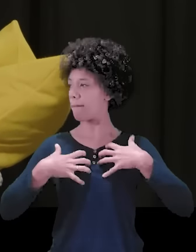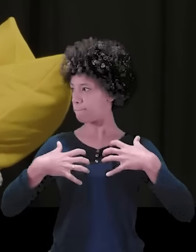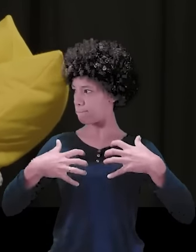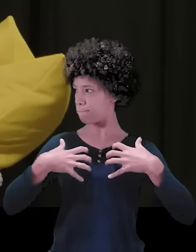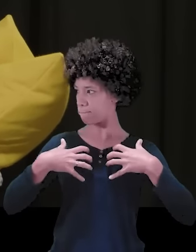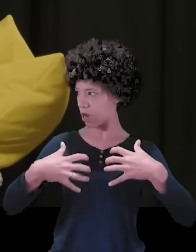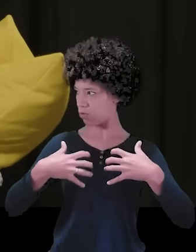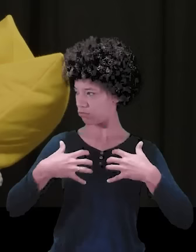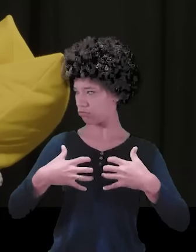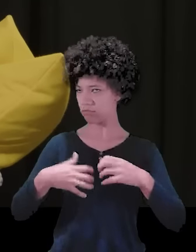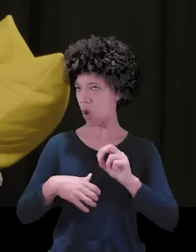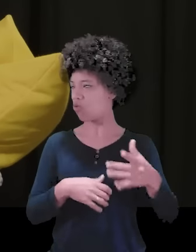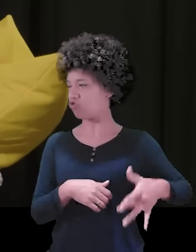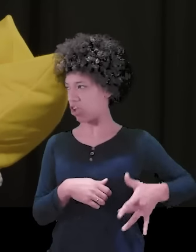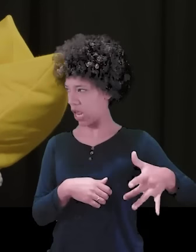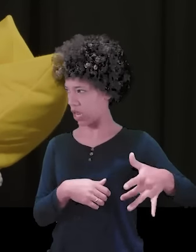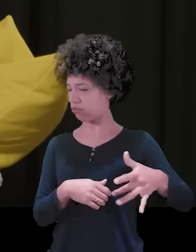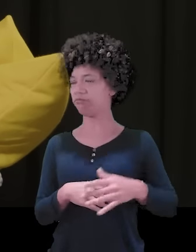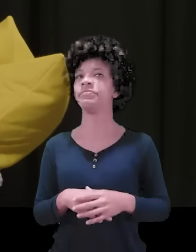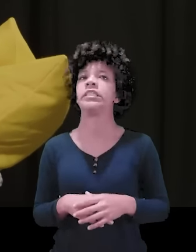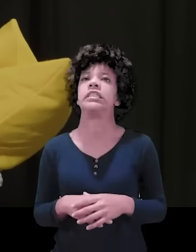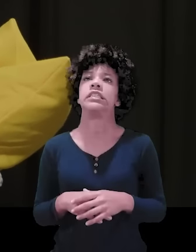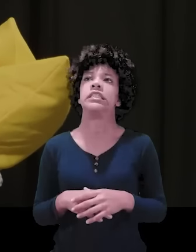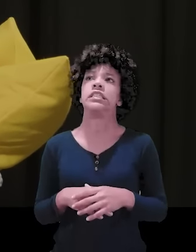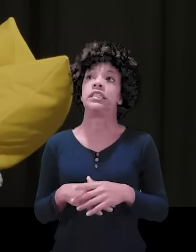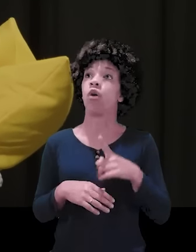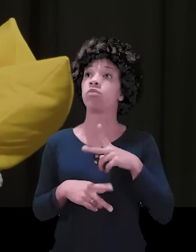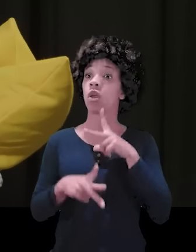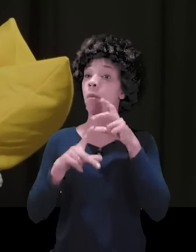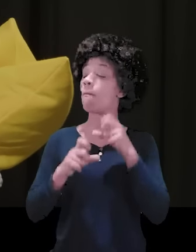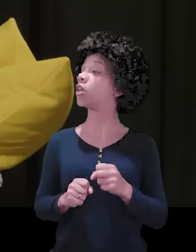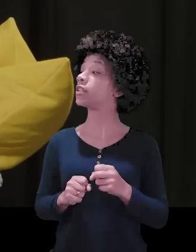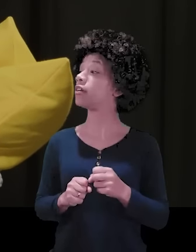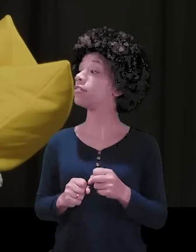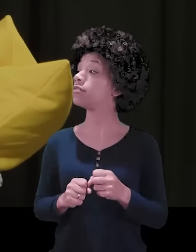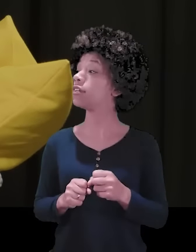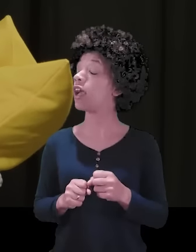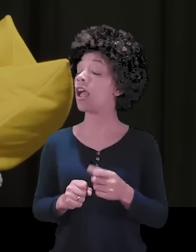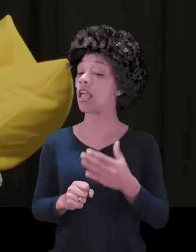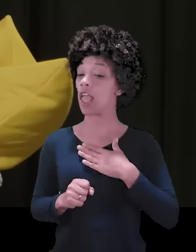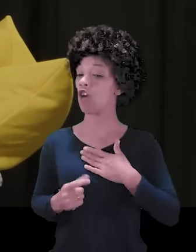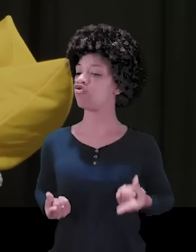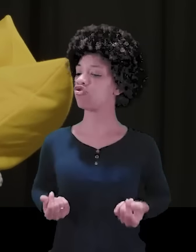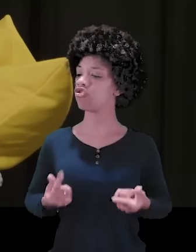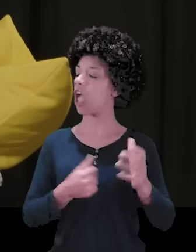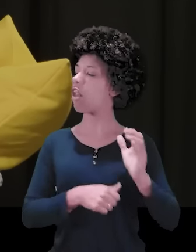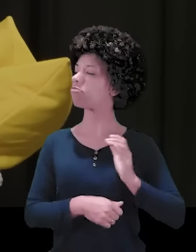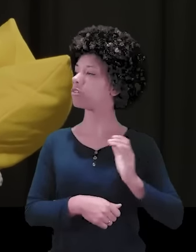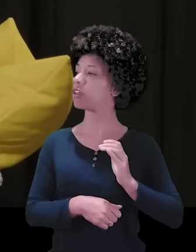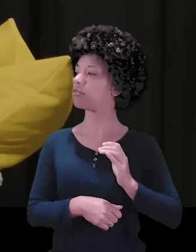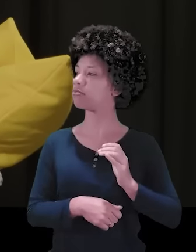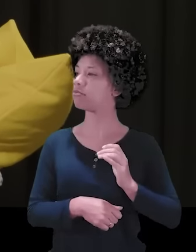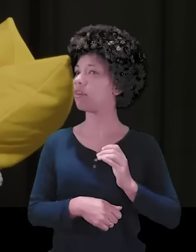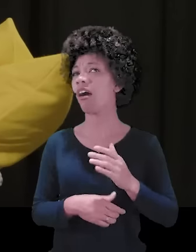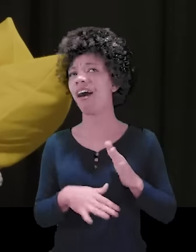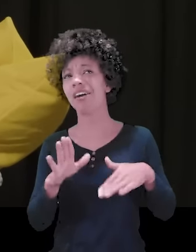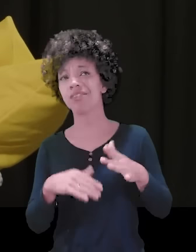todinho Oi e aí eu te o poder e depois você poder Eu tenho algumas pessoas às vezes